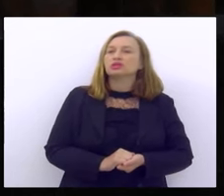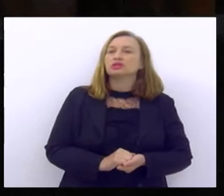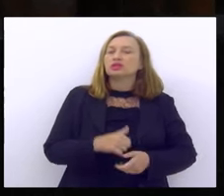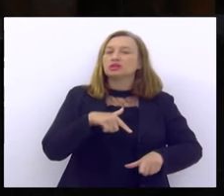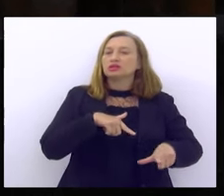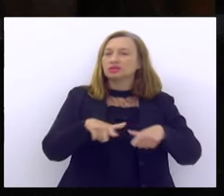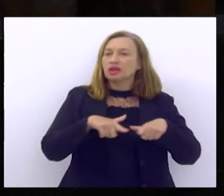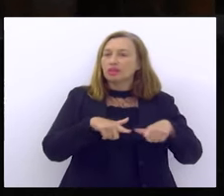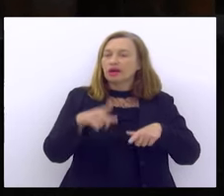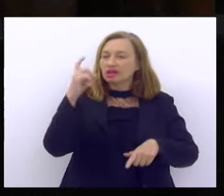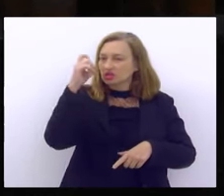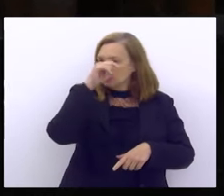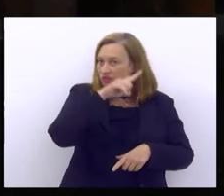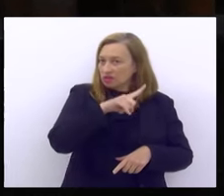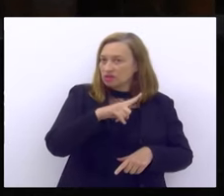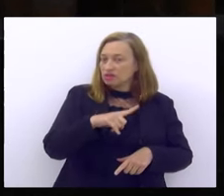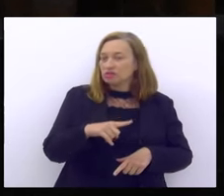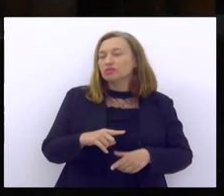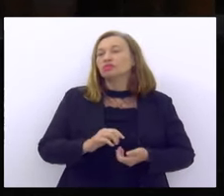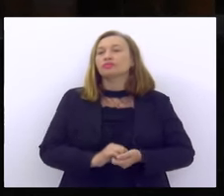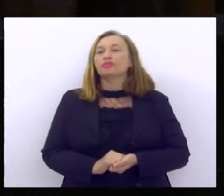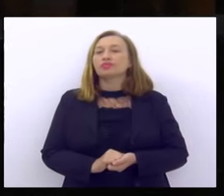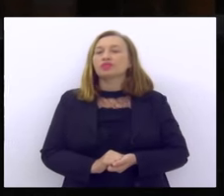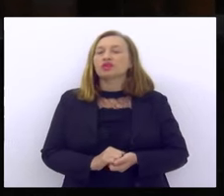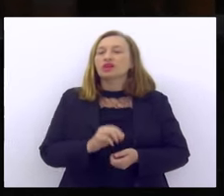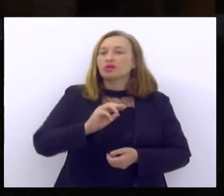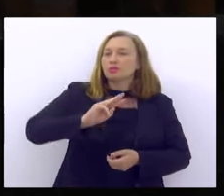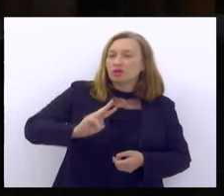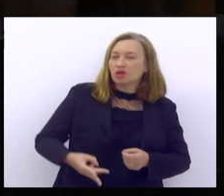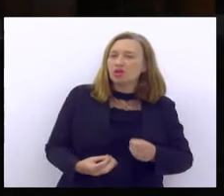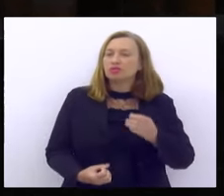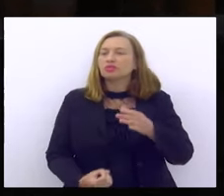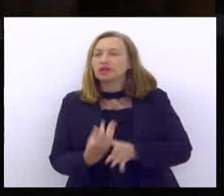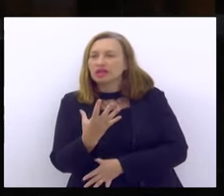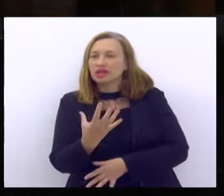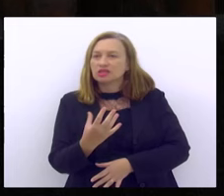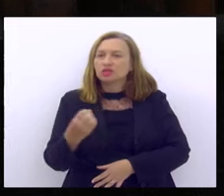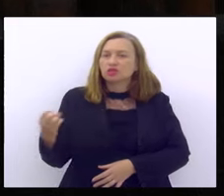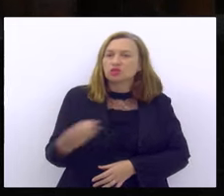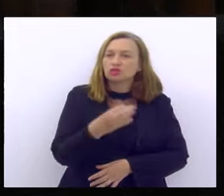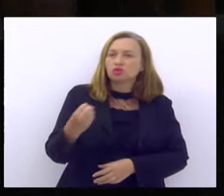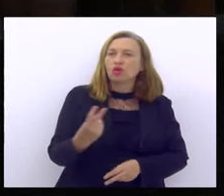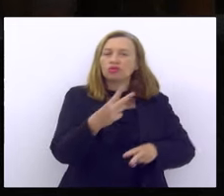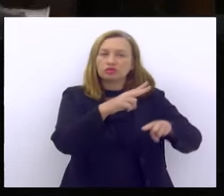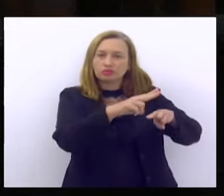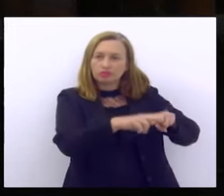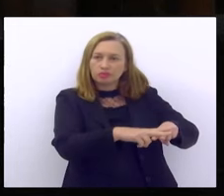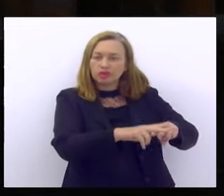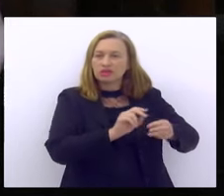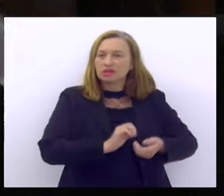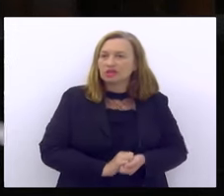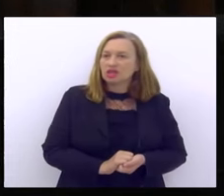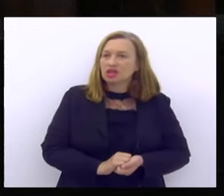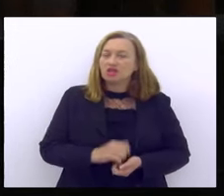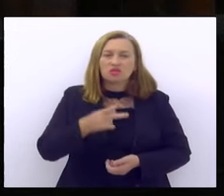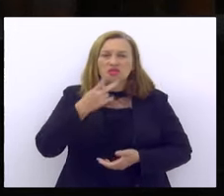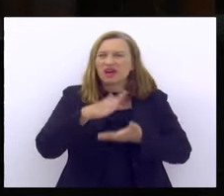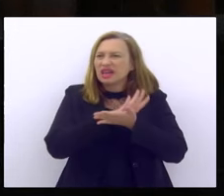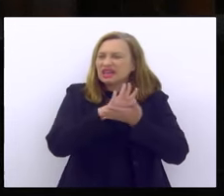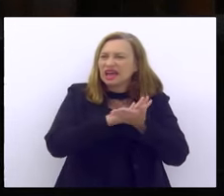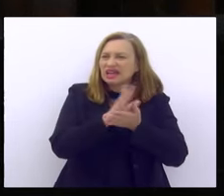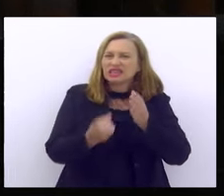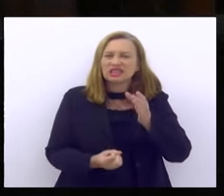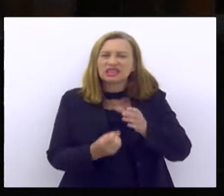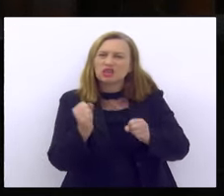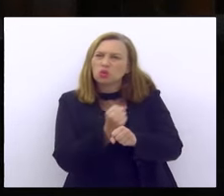Estado. Milhões empenhados para a construção de possíveis novos presídios. E a gente não fala mais de construção de